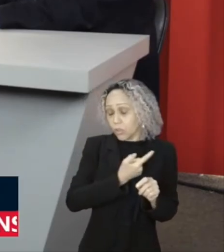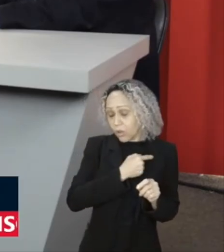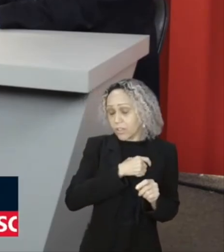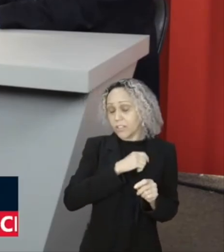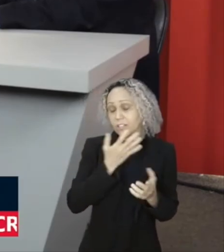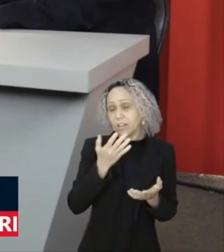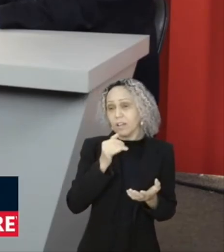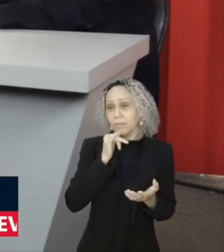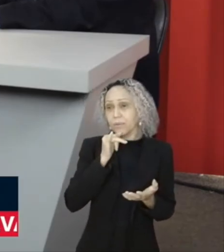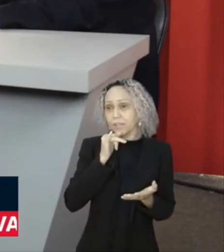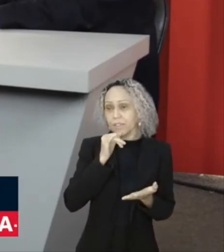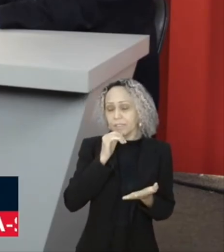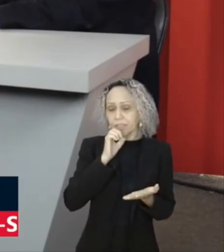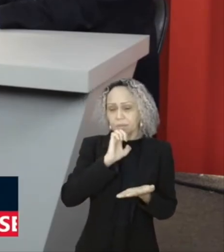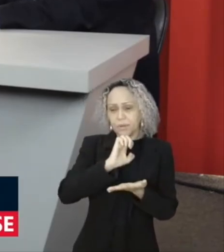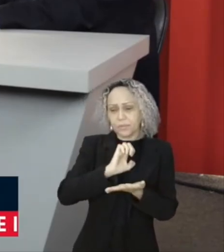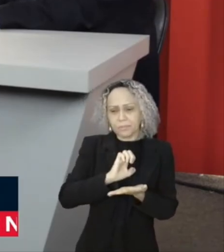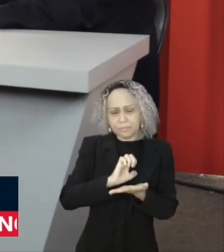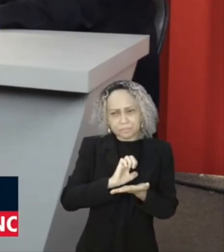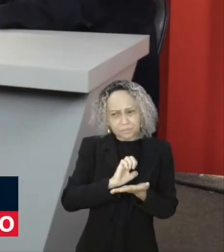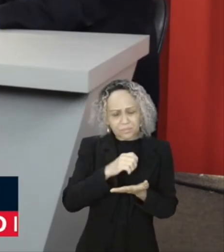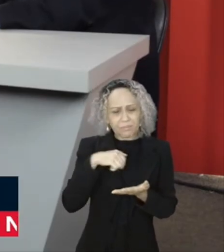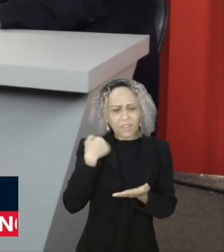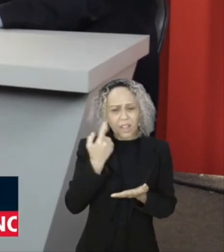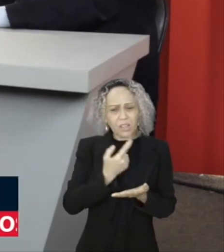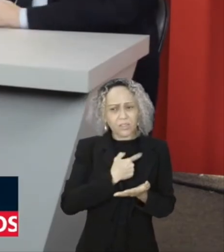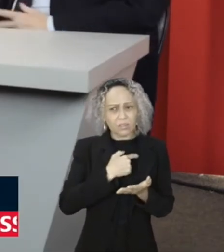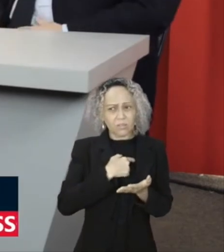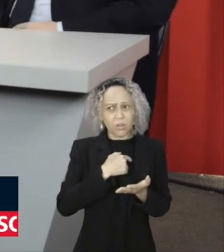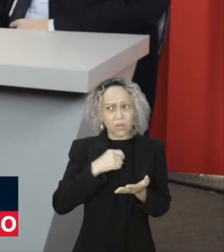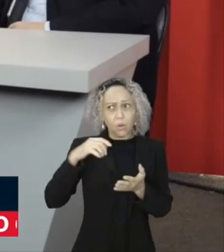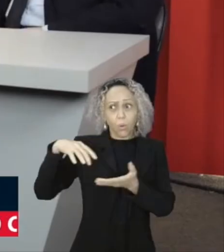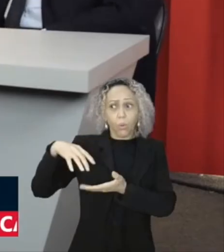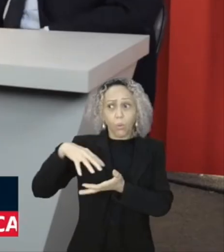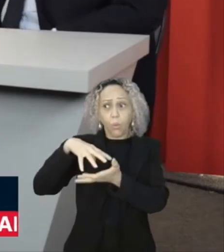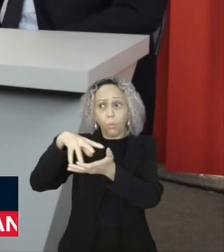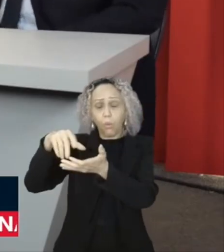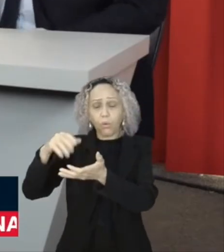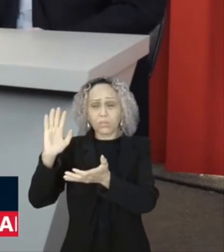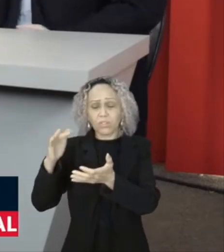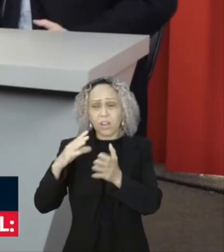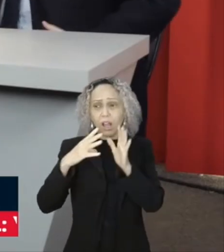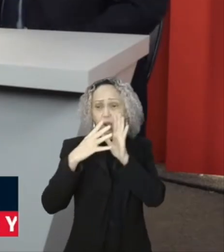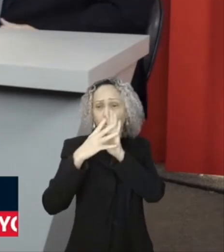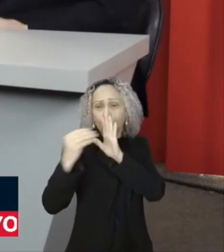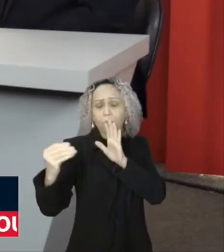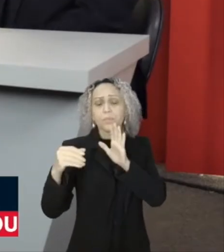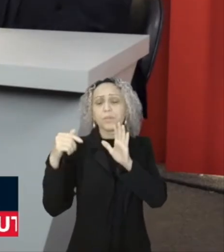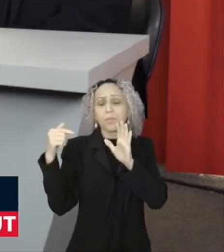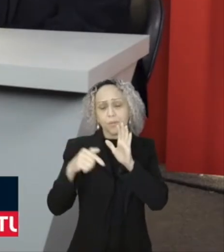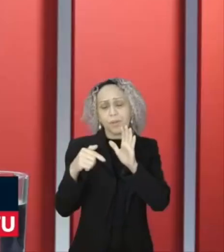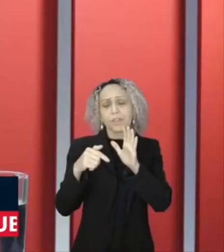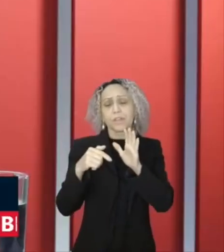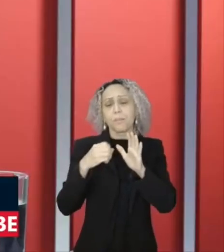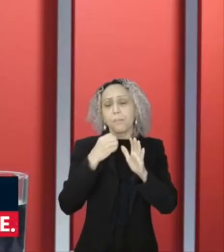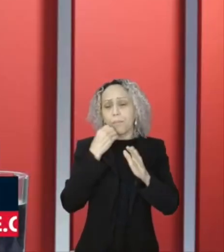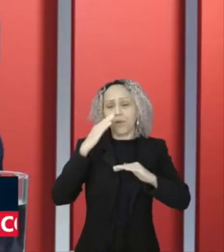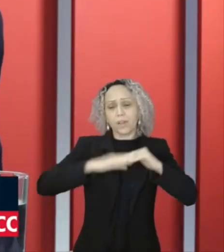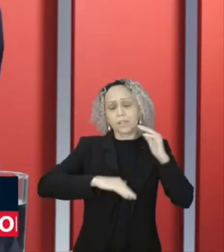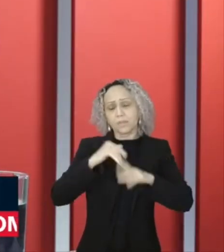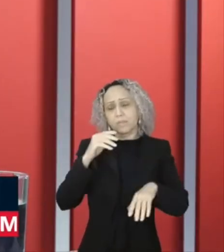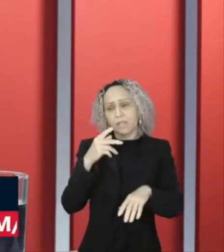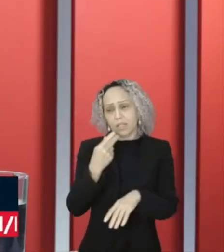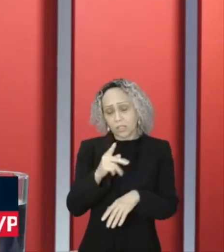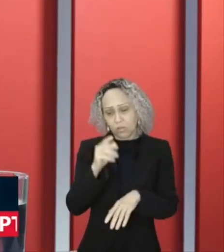fazer essa gestão mais participativa? Eu queria que você falasse um pouquinho do fórum. Bom, essa é uma decisão que está no DNA do presidente